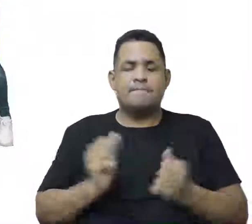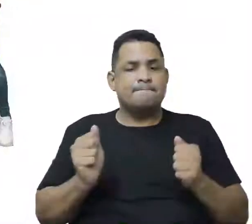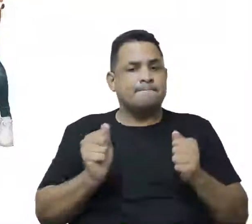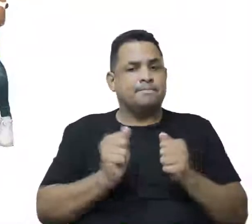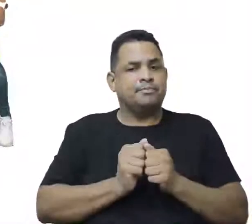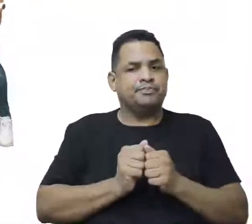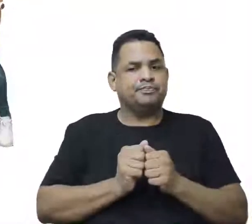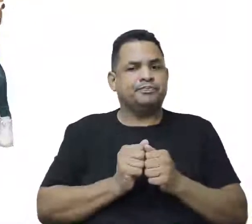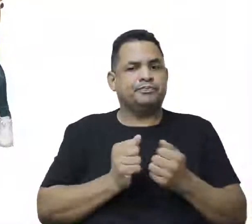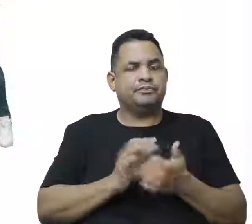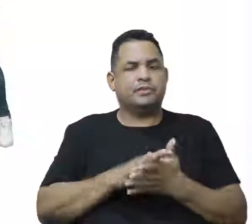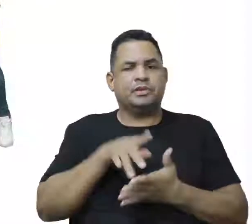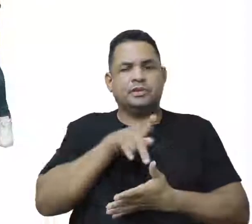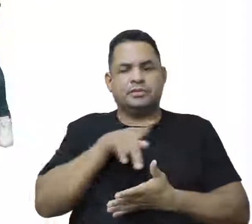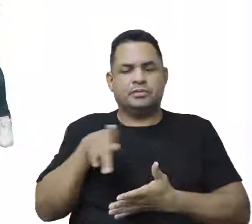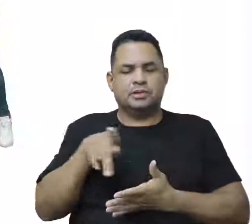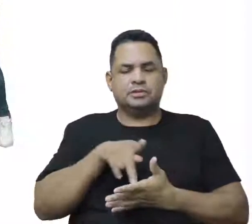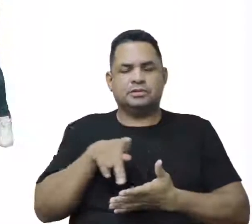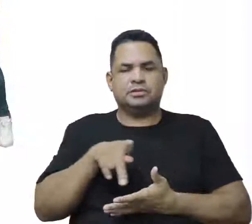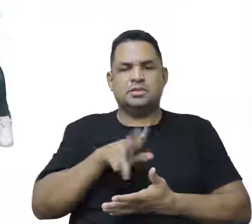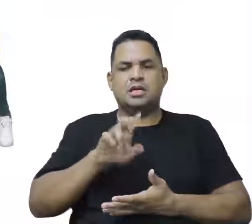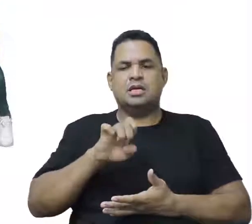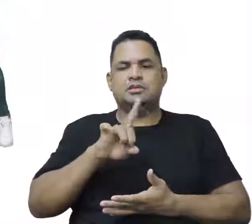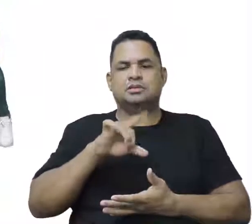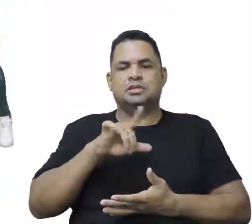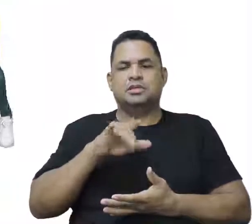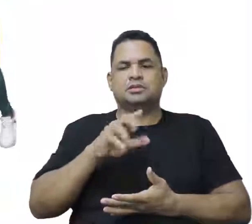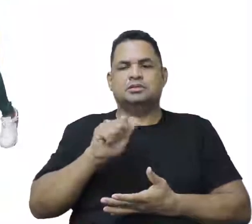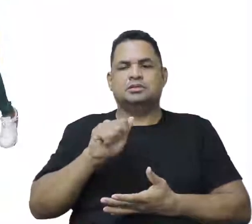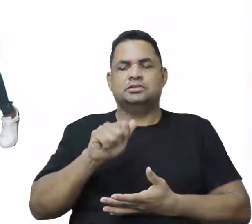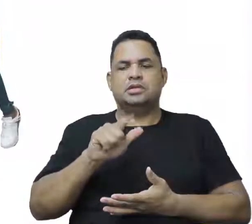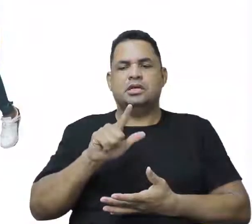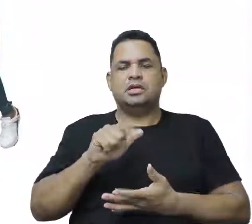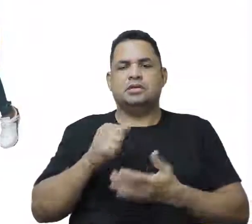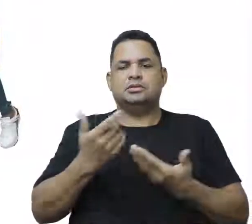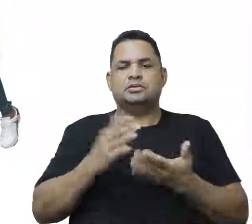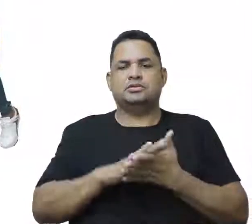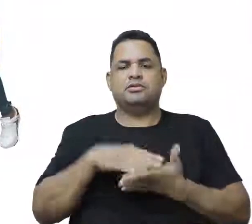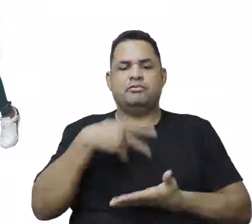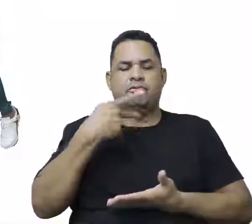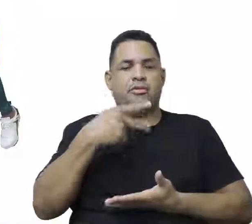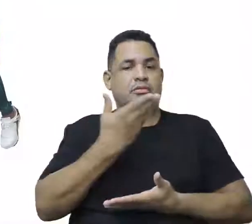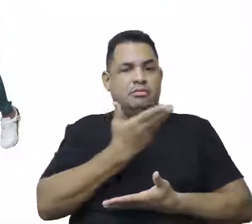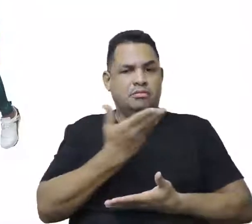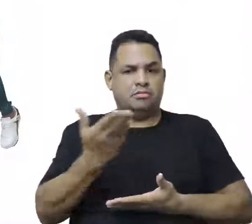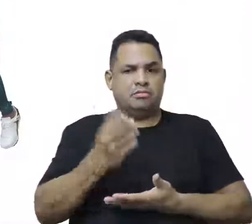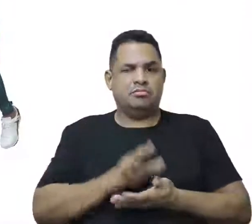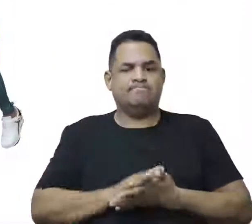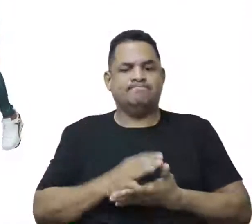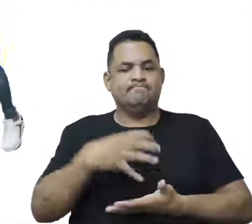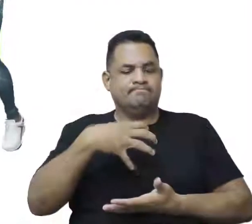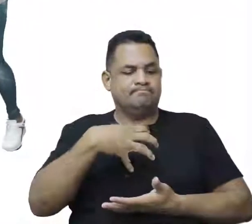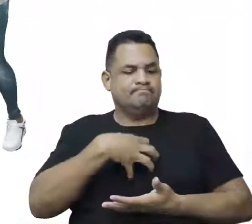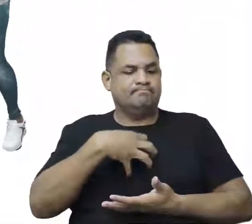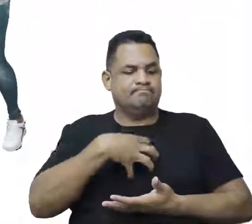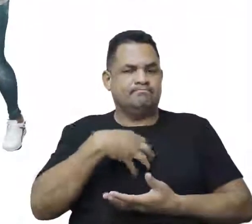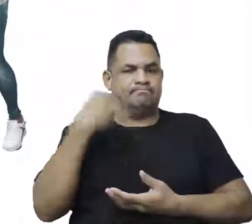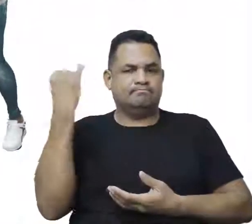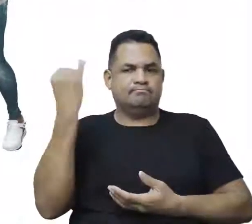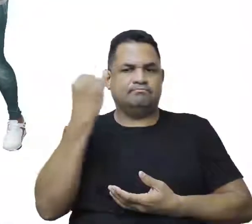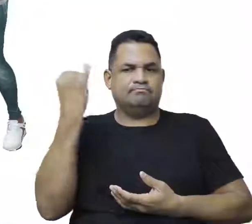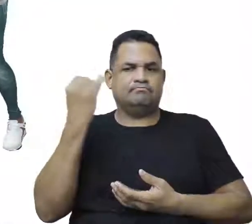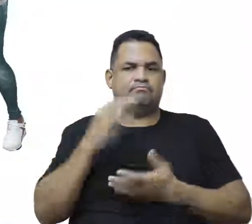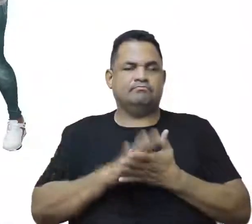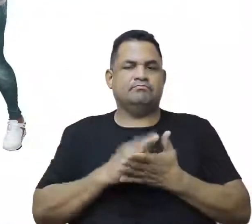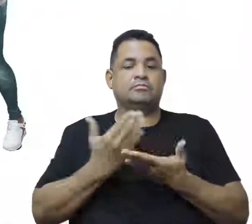você chama a professora Elisângela, eu estou falando com ela. Então, ela se sente importante e ela vai